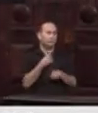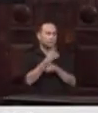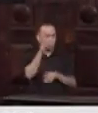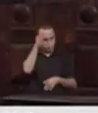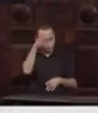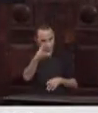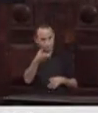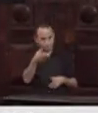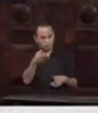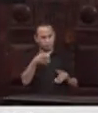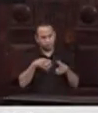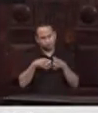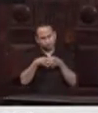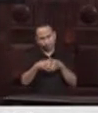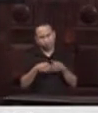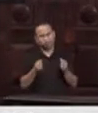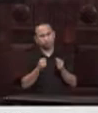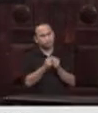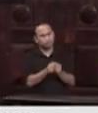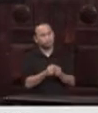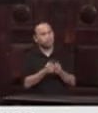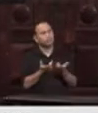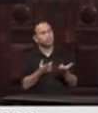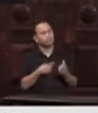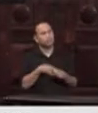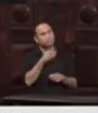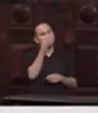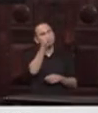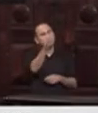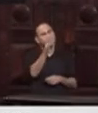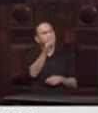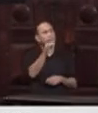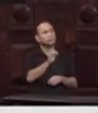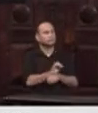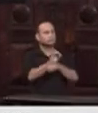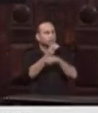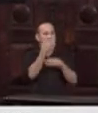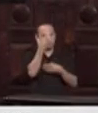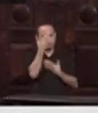soluções em conjunto para garantir o futuro do nosso Estado. Obrigado, senhor presidente.